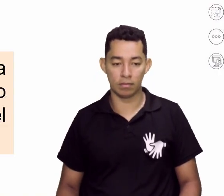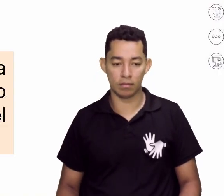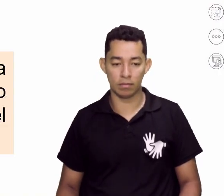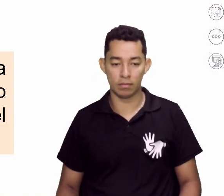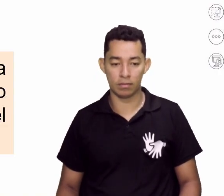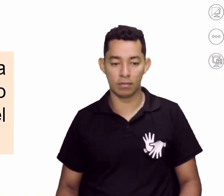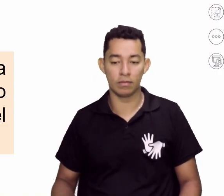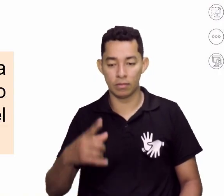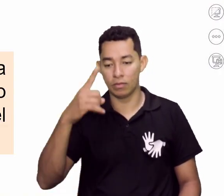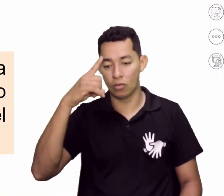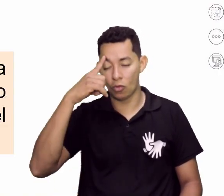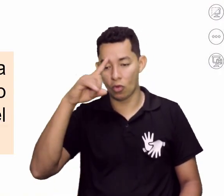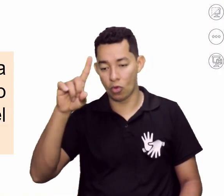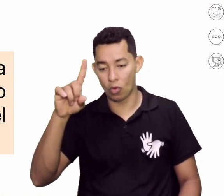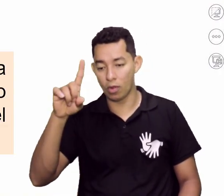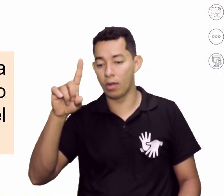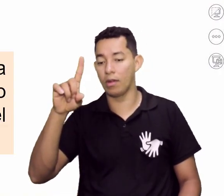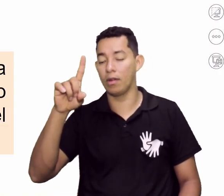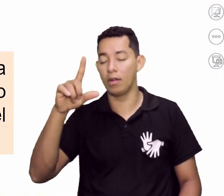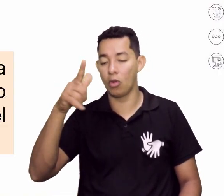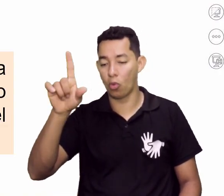Uma outra ideia aqui, né?